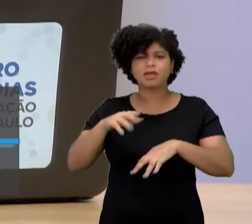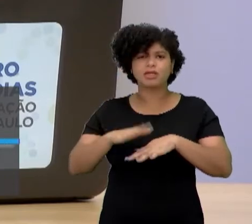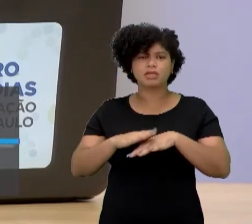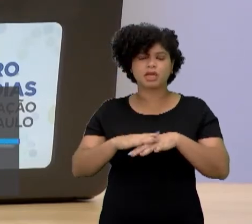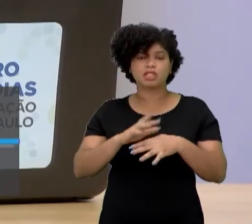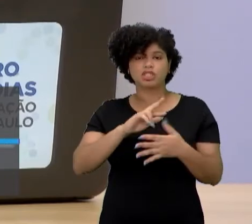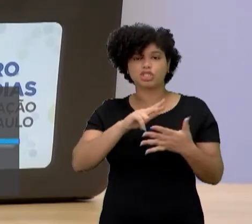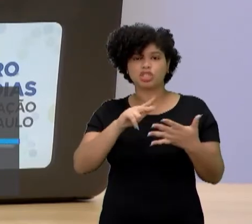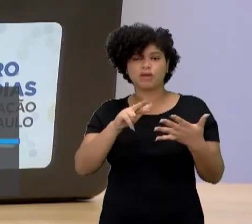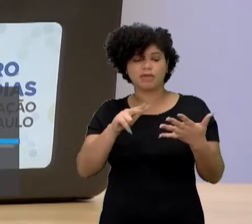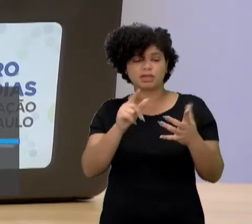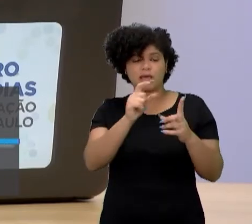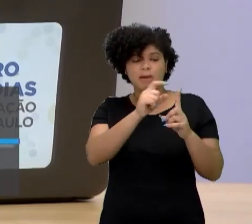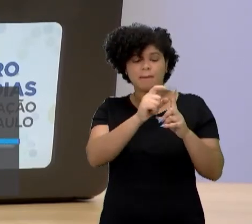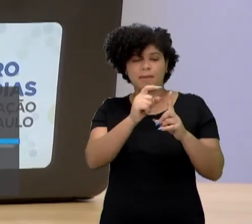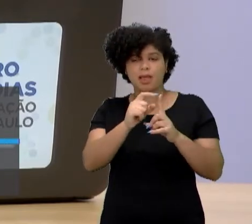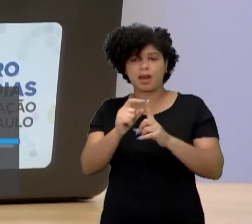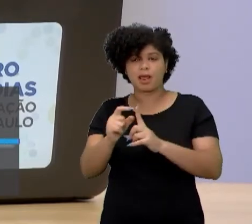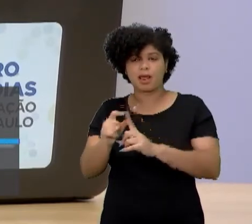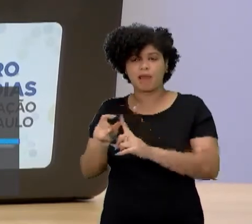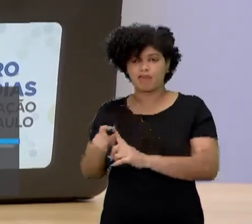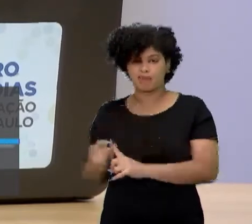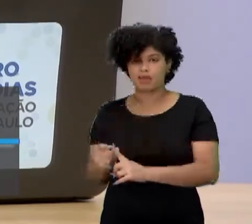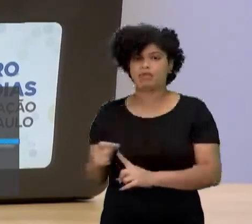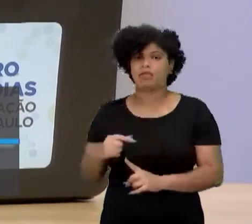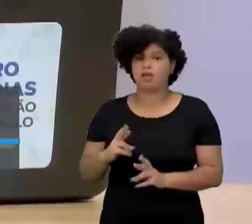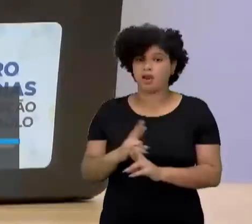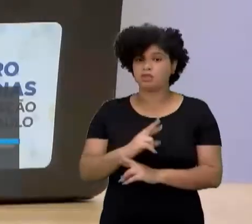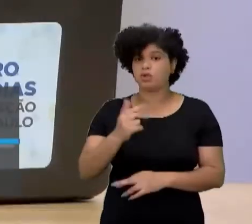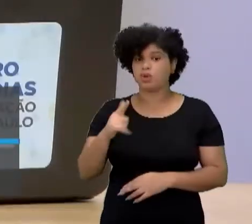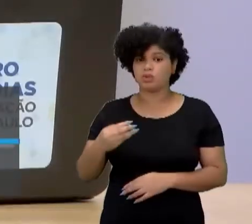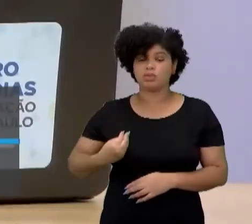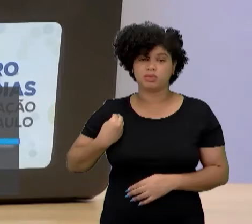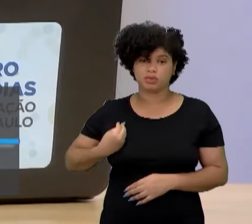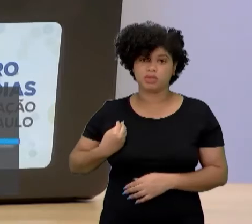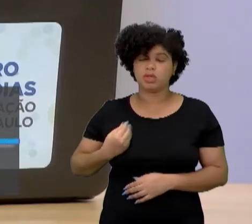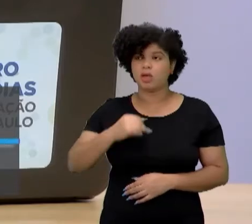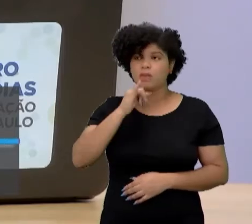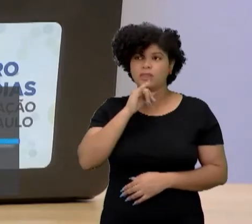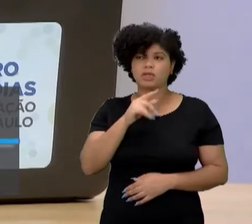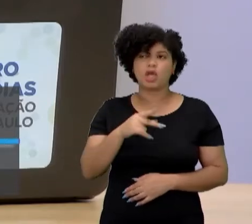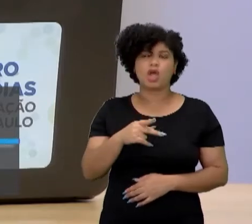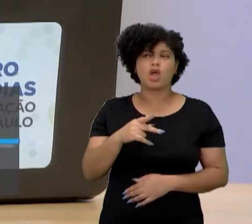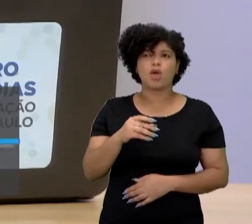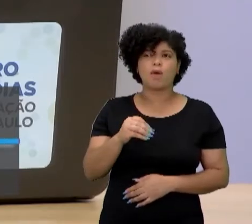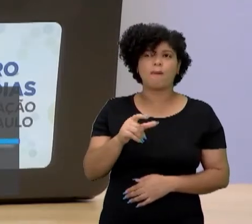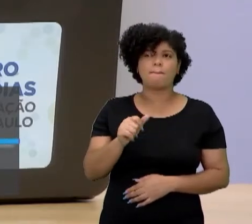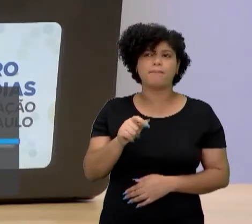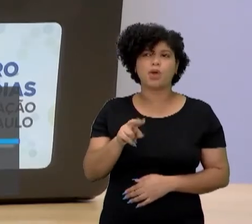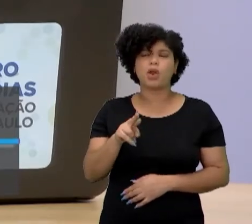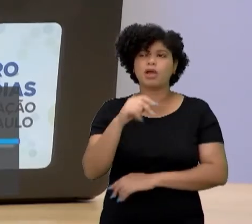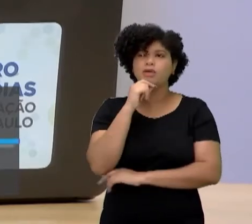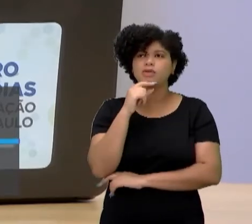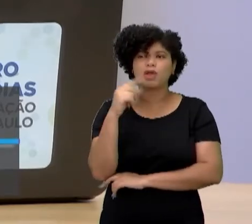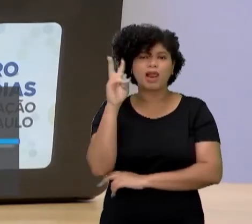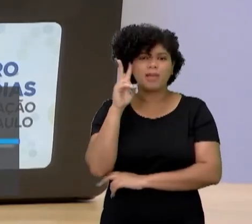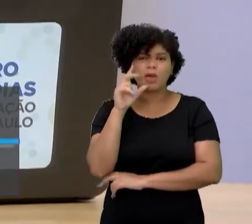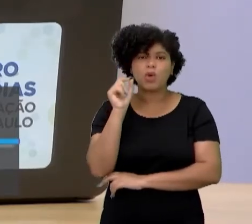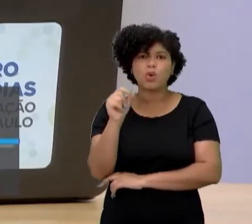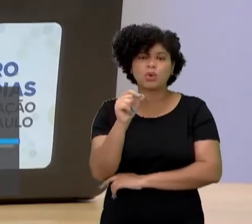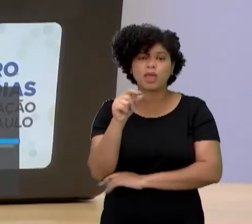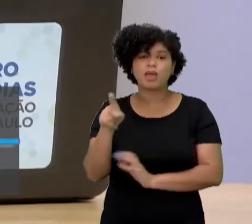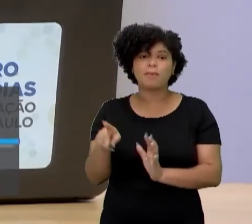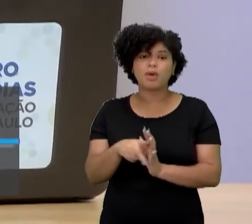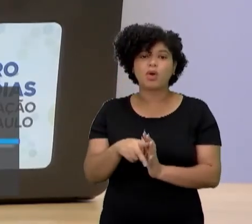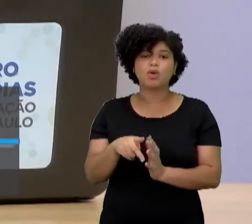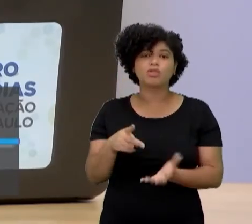das construções das palavras que a gente usa têm relação com outras. Então, por exemplo, quando a gente fala de polaridade, a gente pensa em quê? Polos, que normalmente a